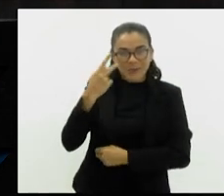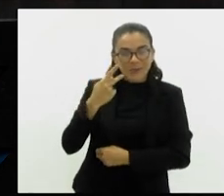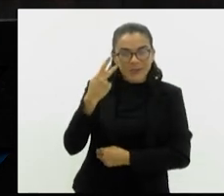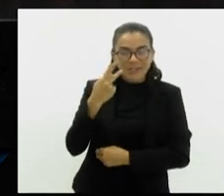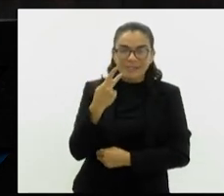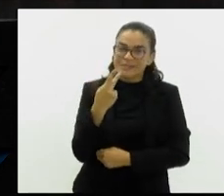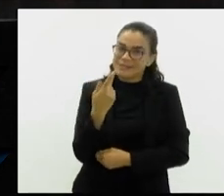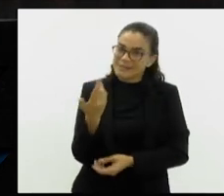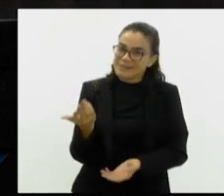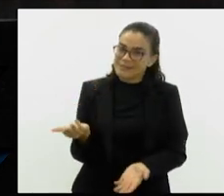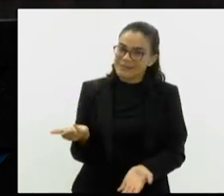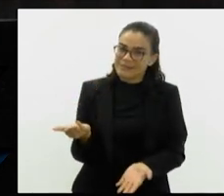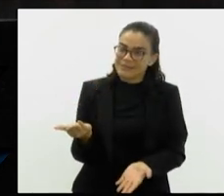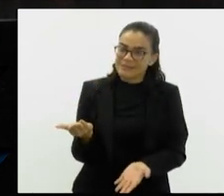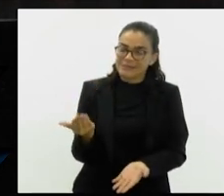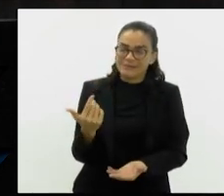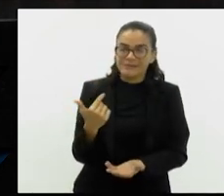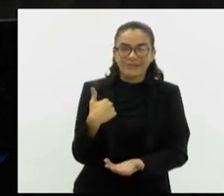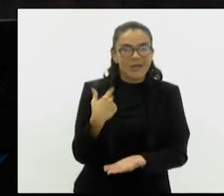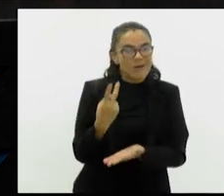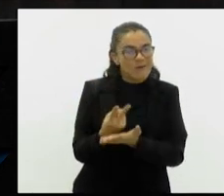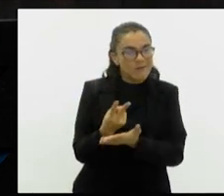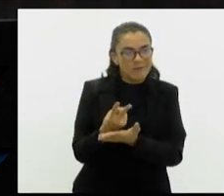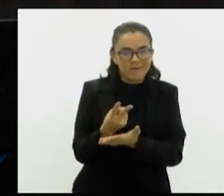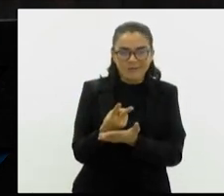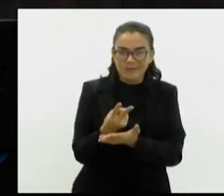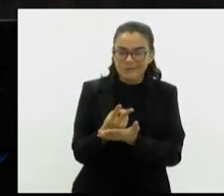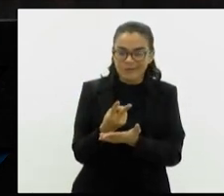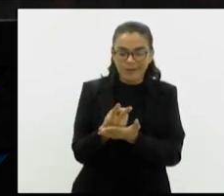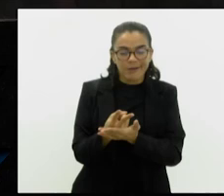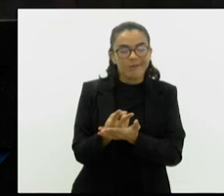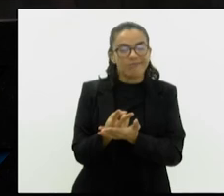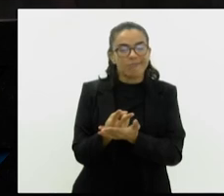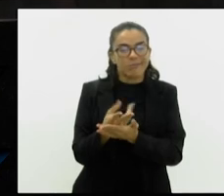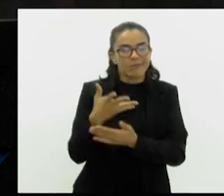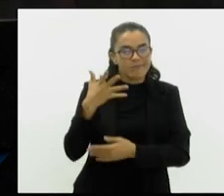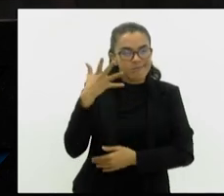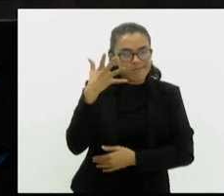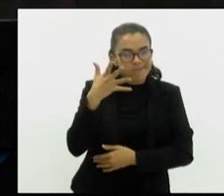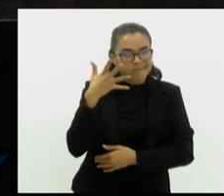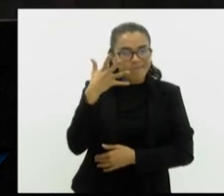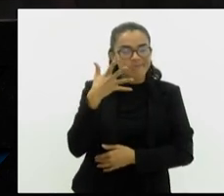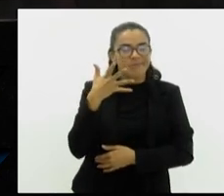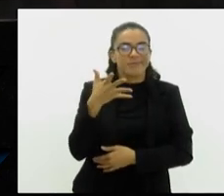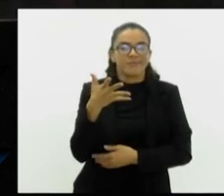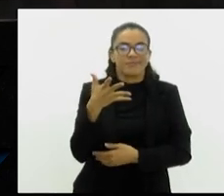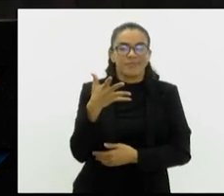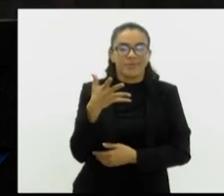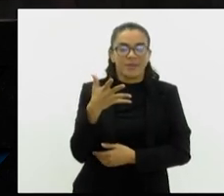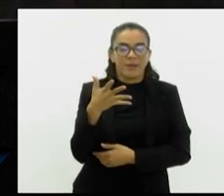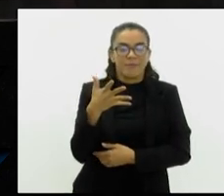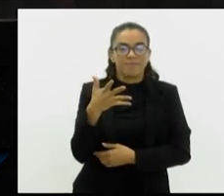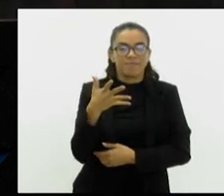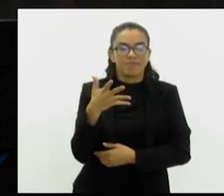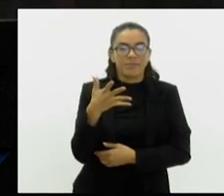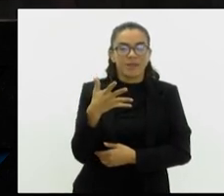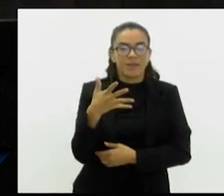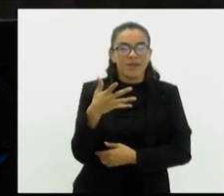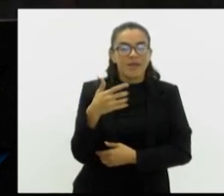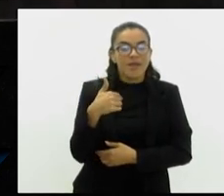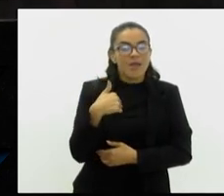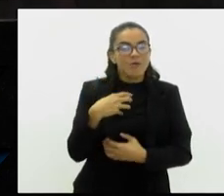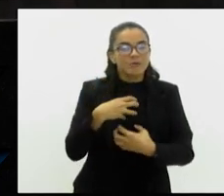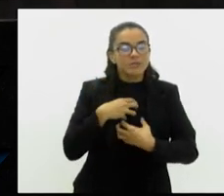políticos eu sempre digo que uma das coisas que me